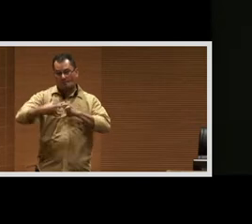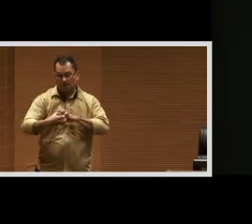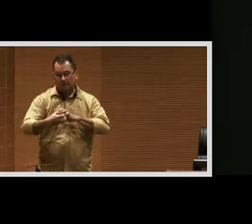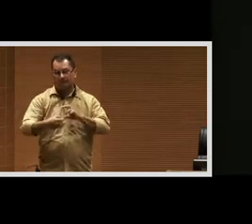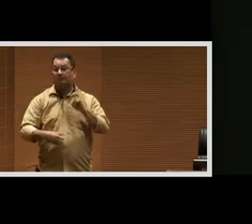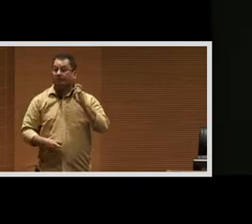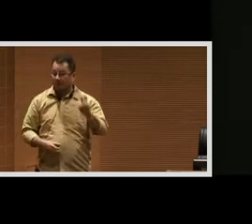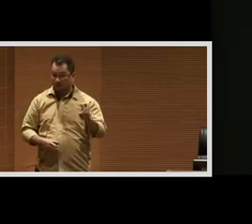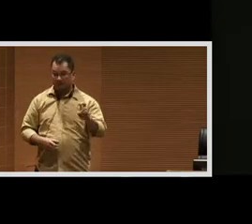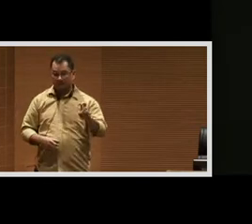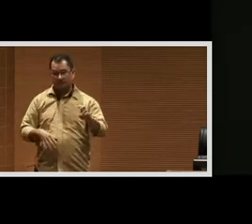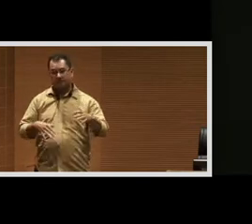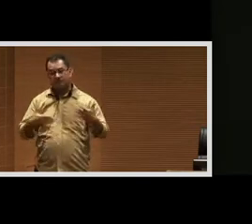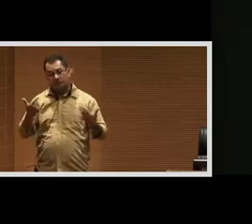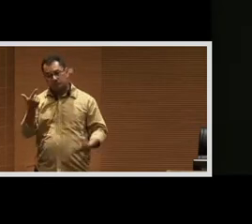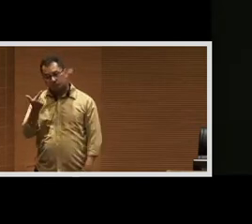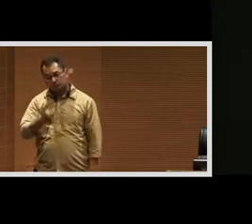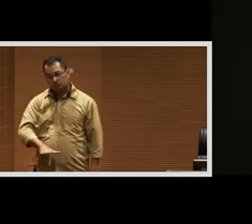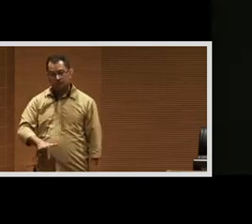foi avaliado